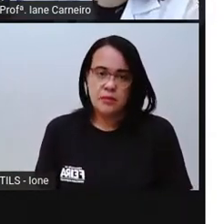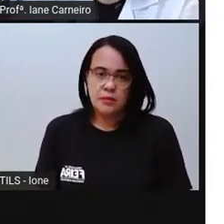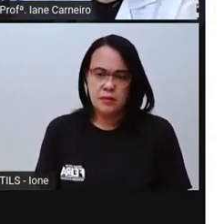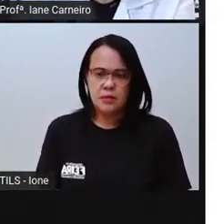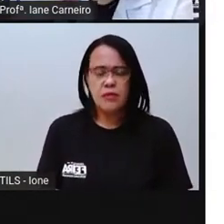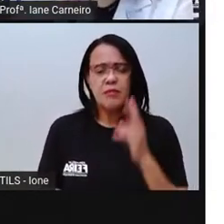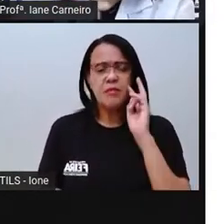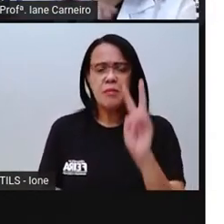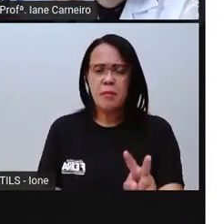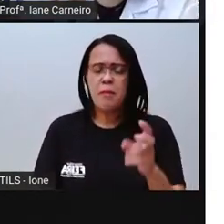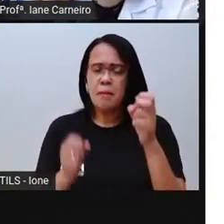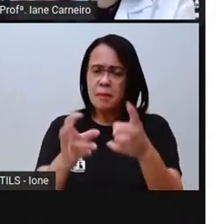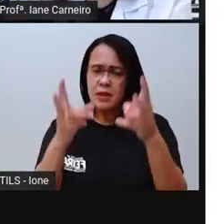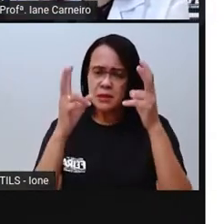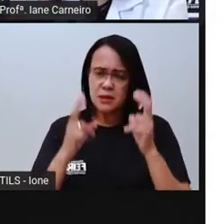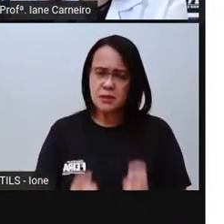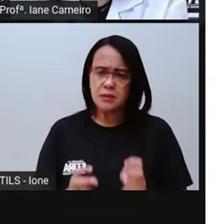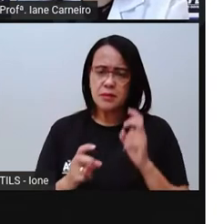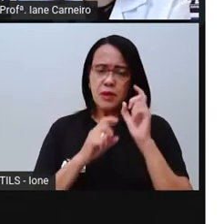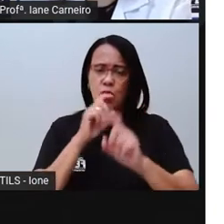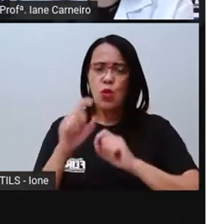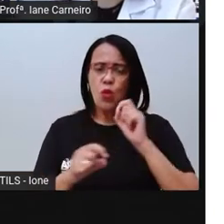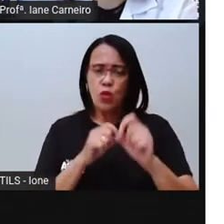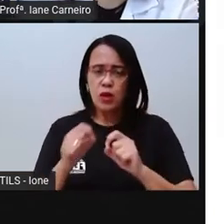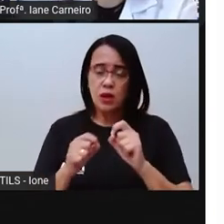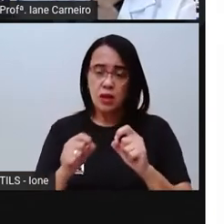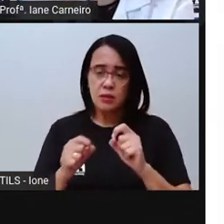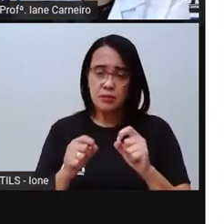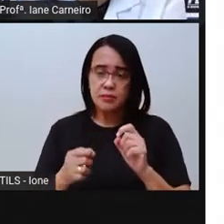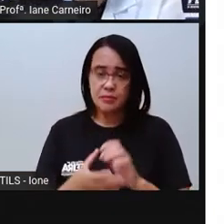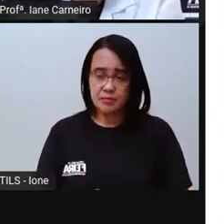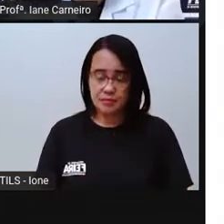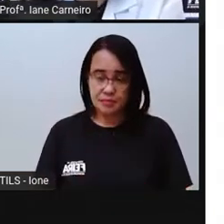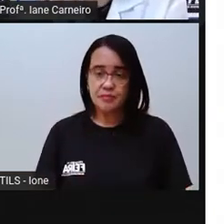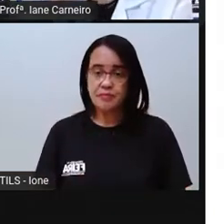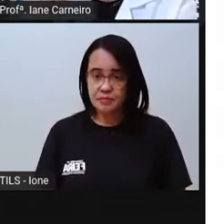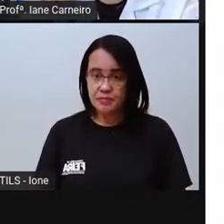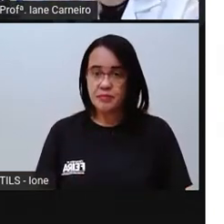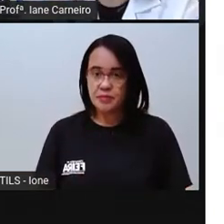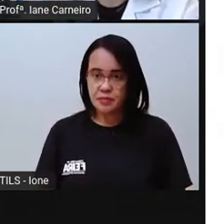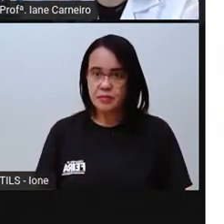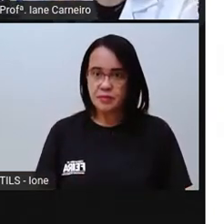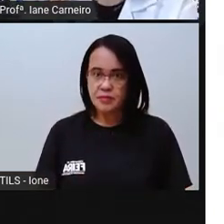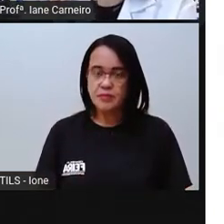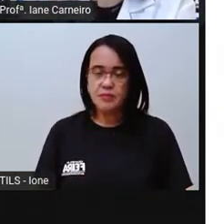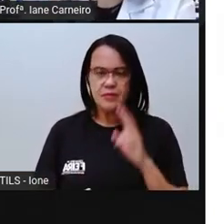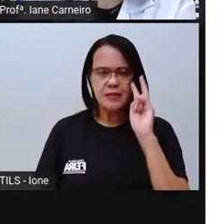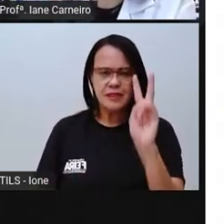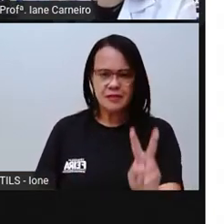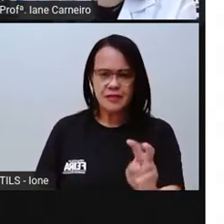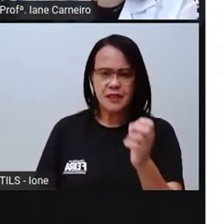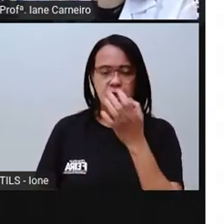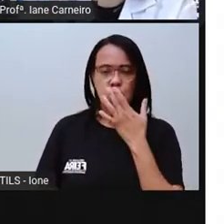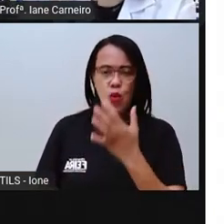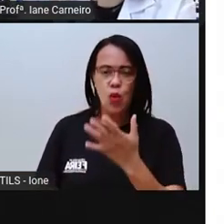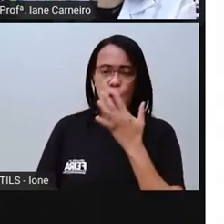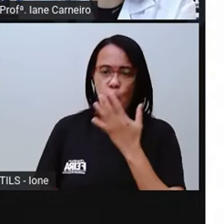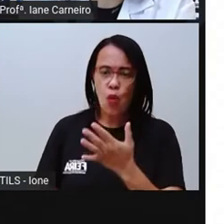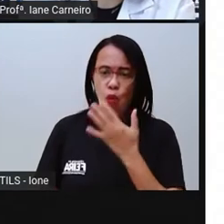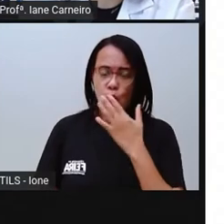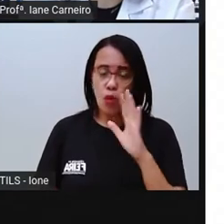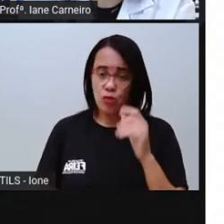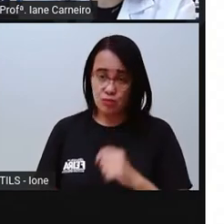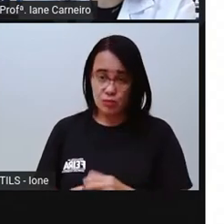Você, né? Você quando a Pró mostrou a imagem do vídeo, do livro, você observou as cores usadas no